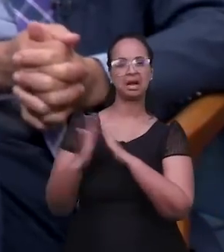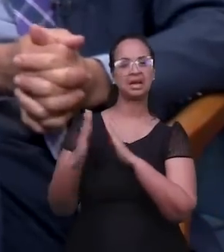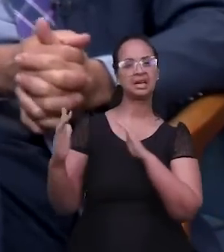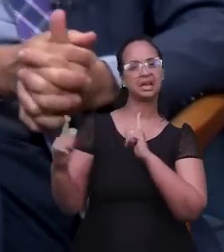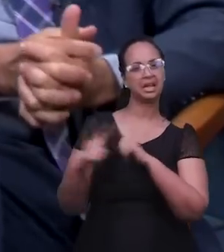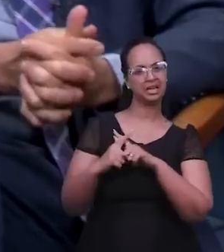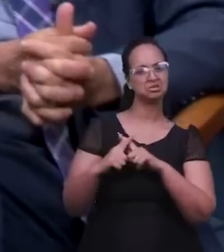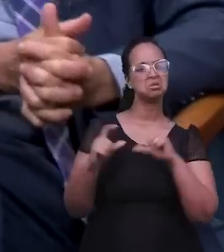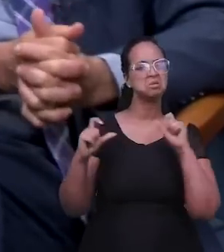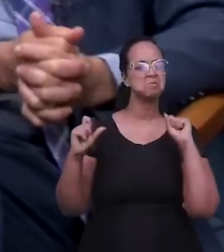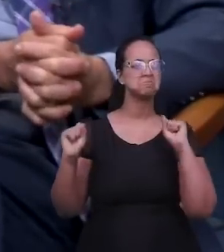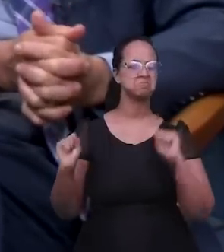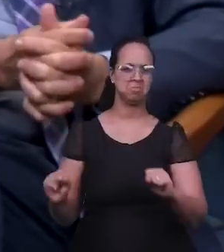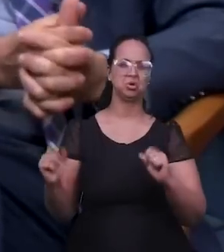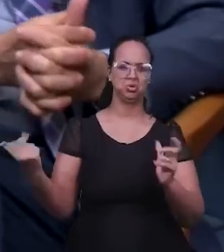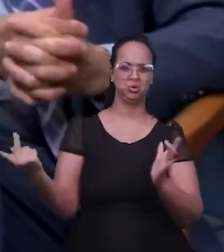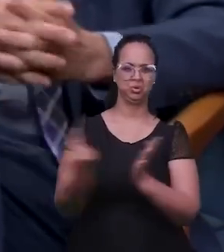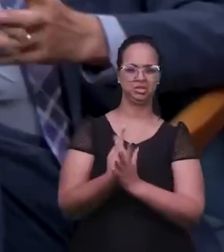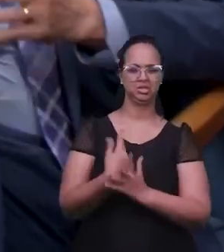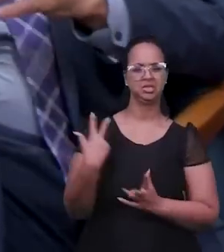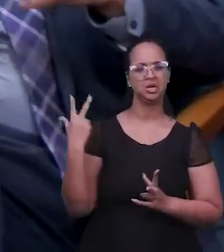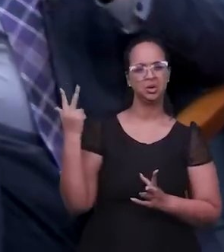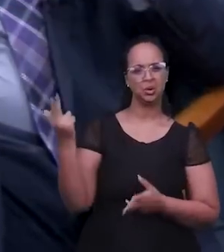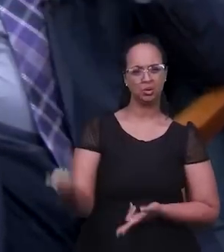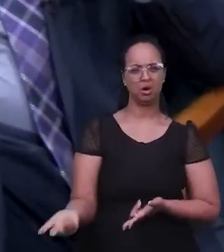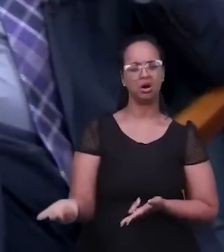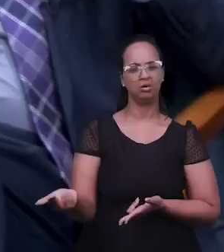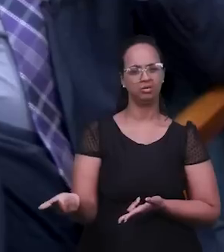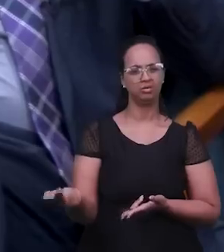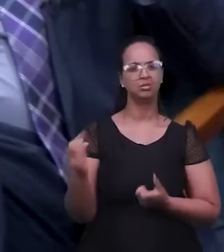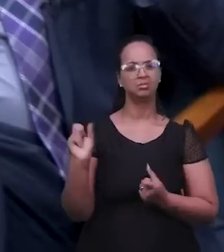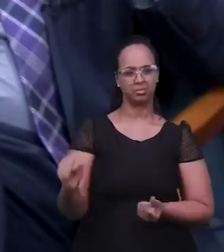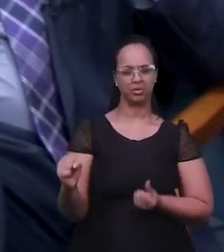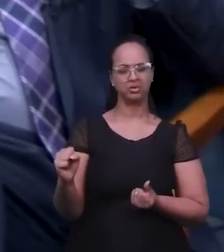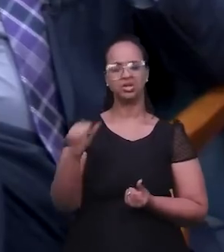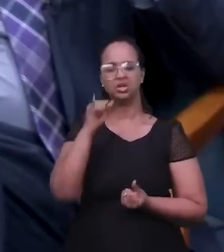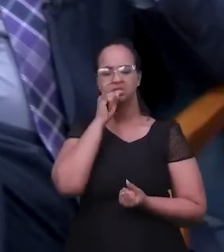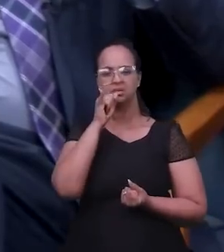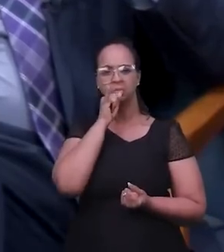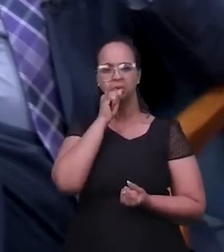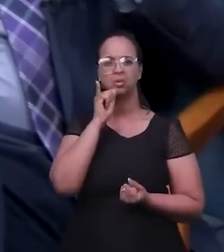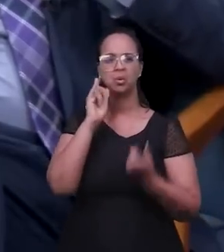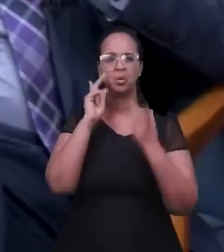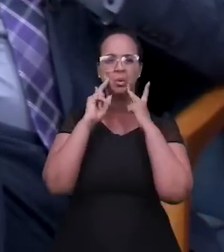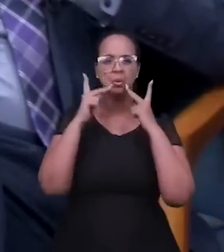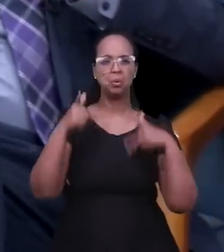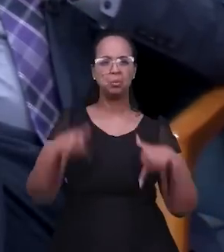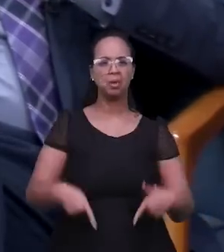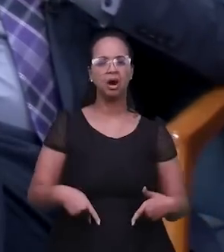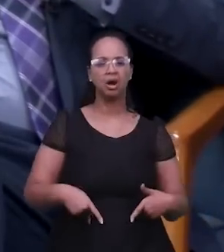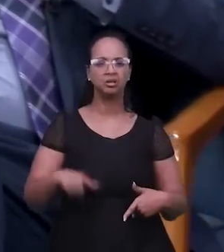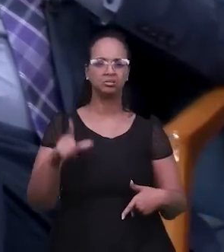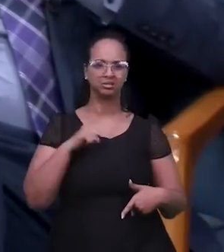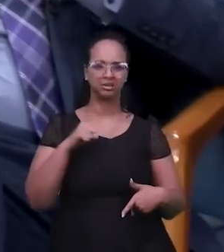para comparar com a igreja, será que pode acontecer o mesmo fator que acontece no